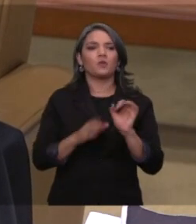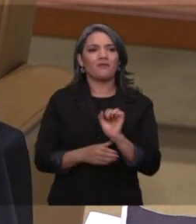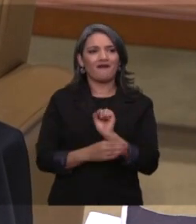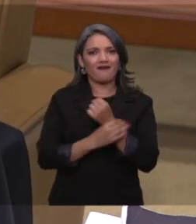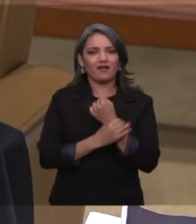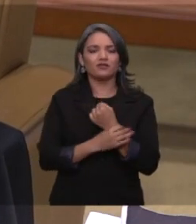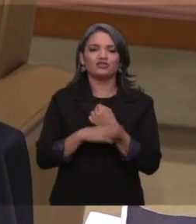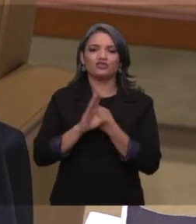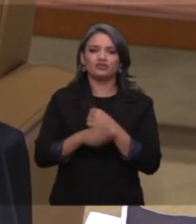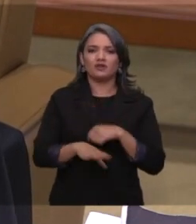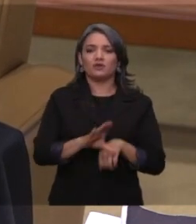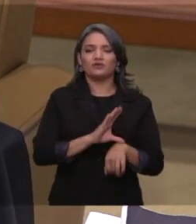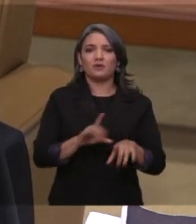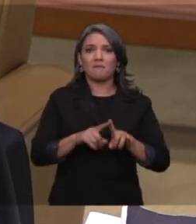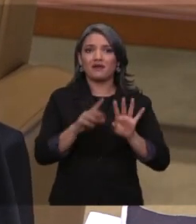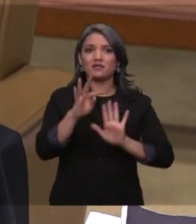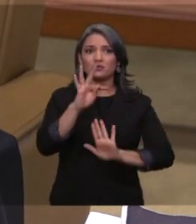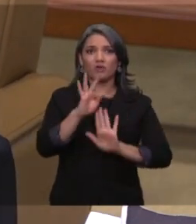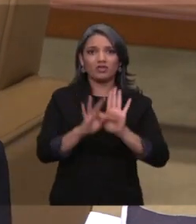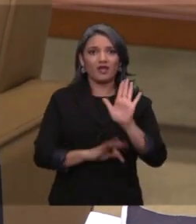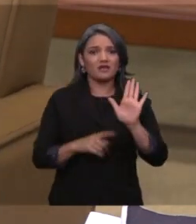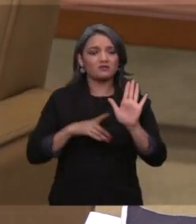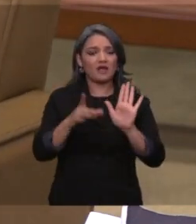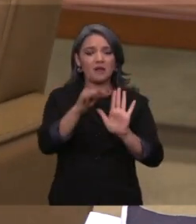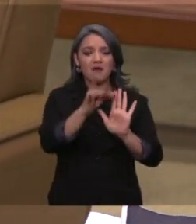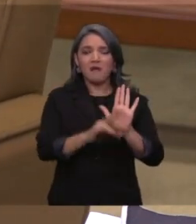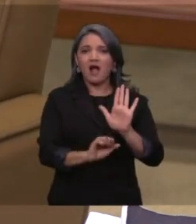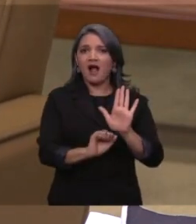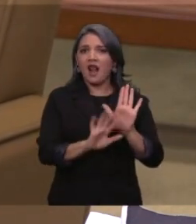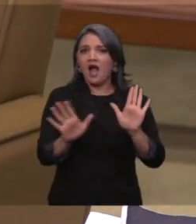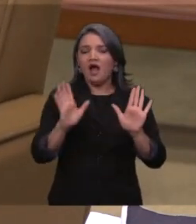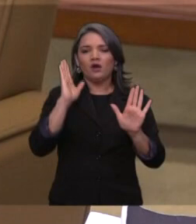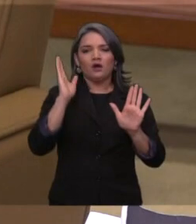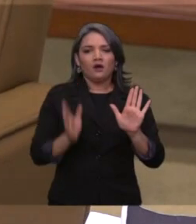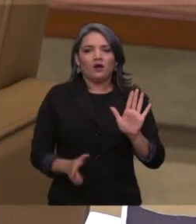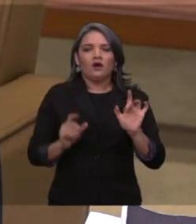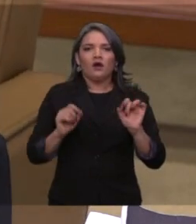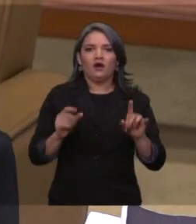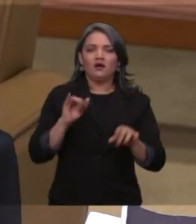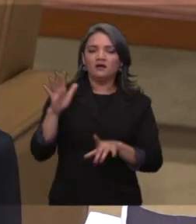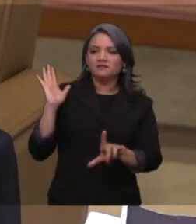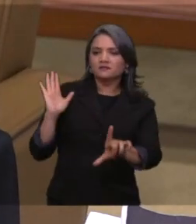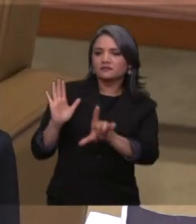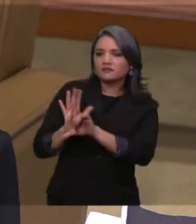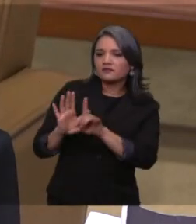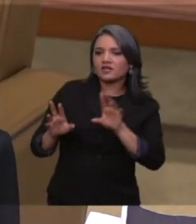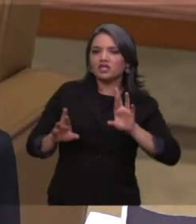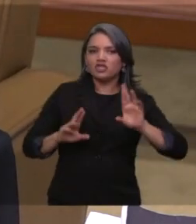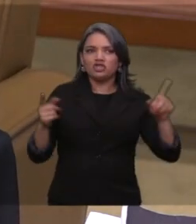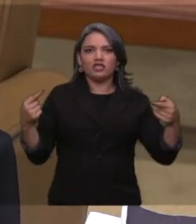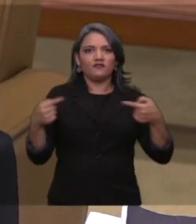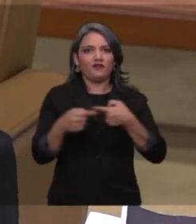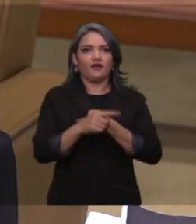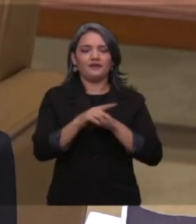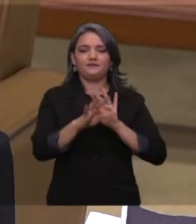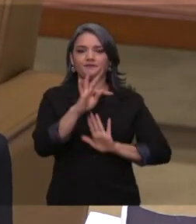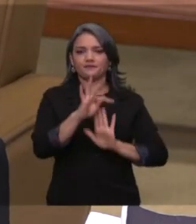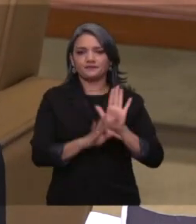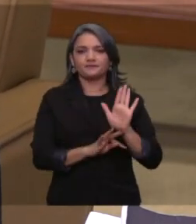que qualquer regulação que contrarie esse texto, no